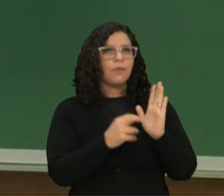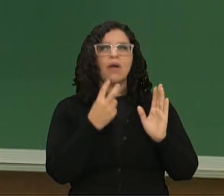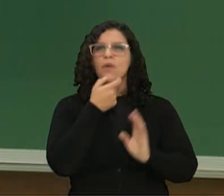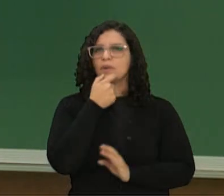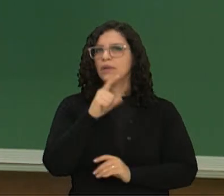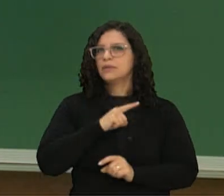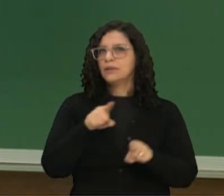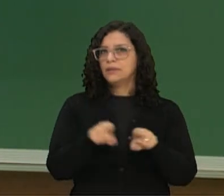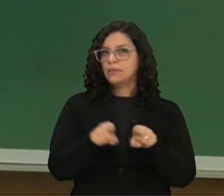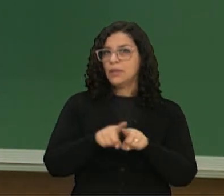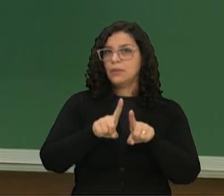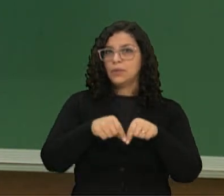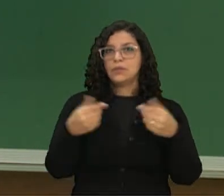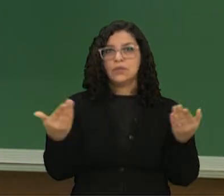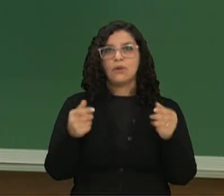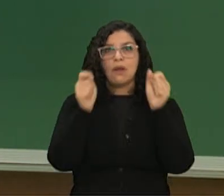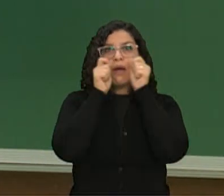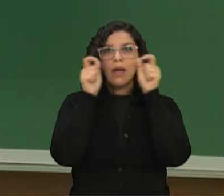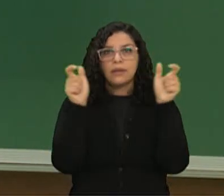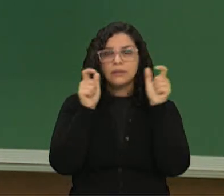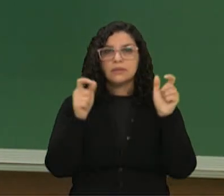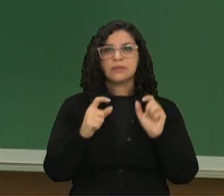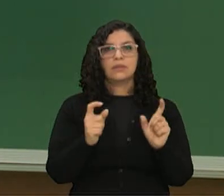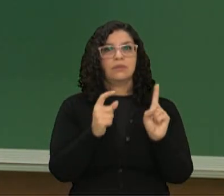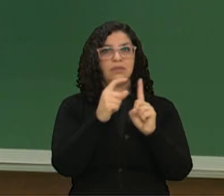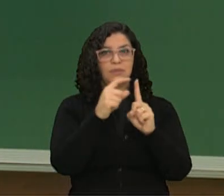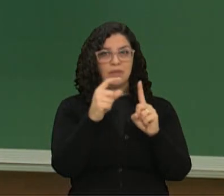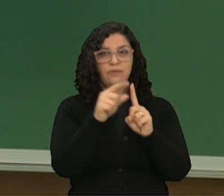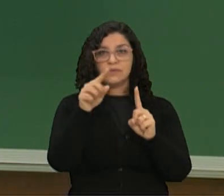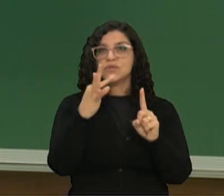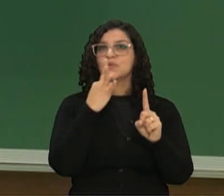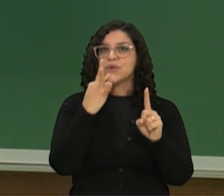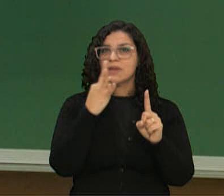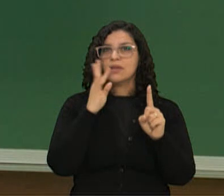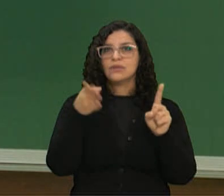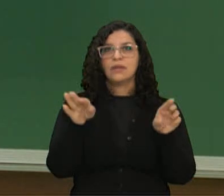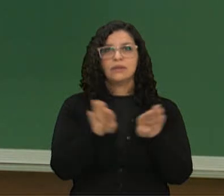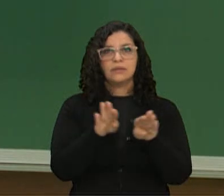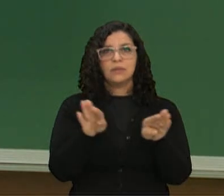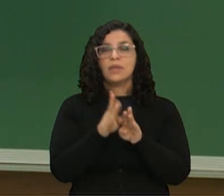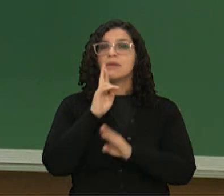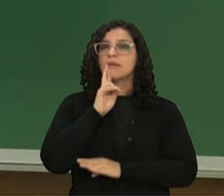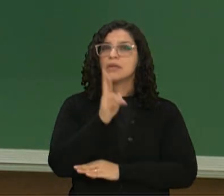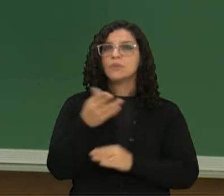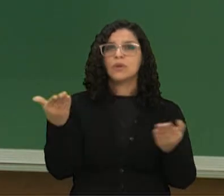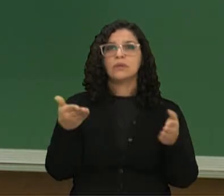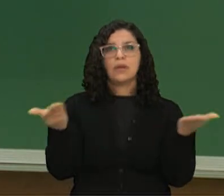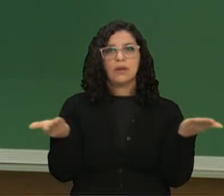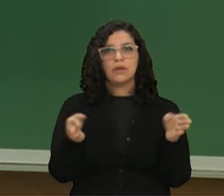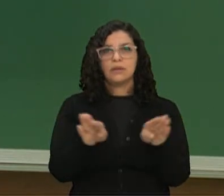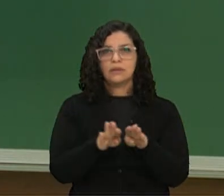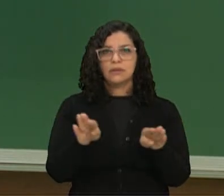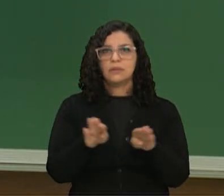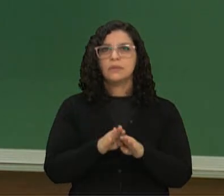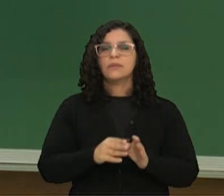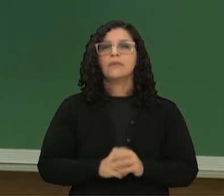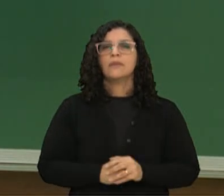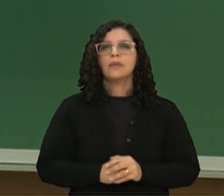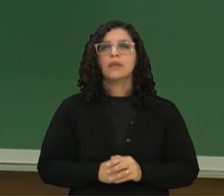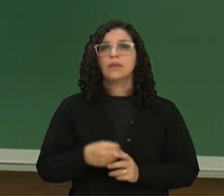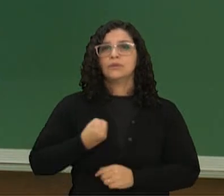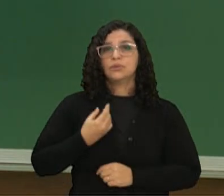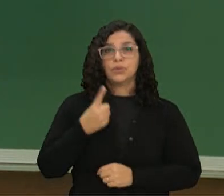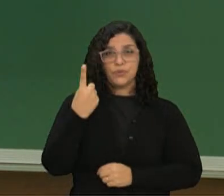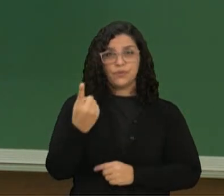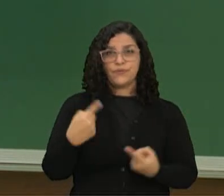inglês. Então, prestem atenção nas palavrinhas que vocês já conhecem e tentem responder, então, a número